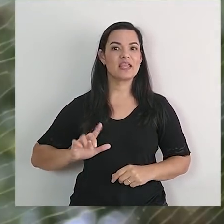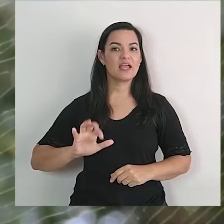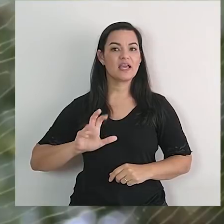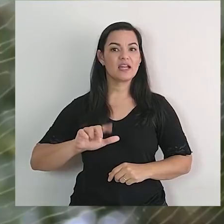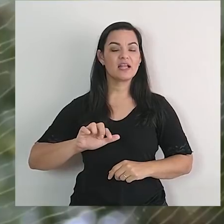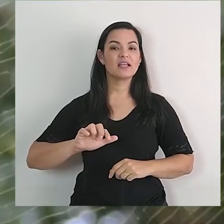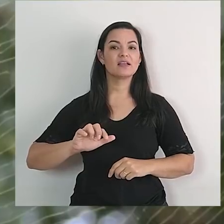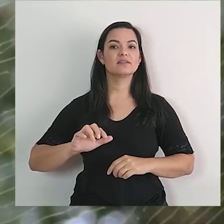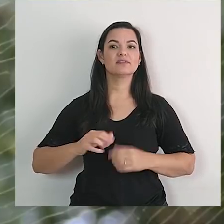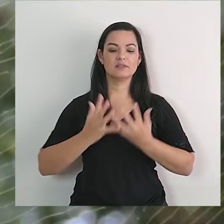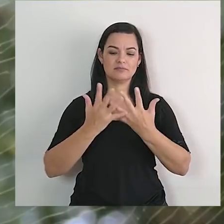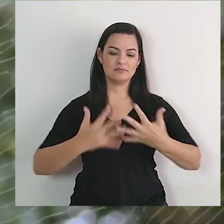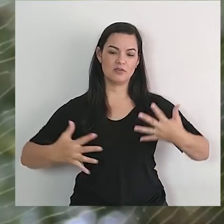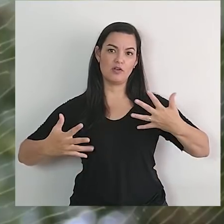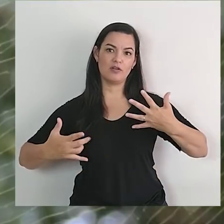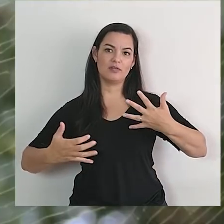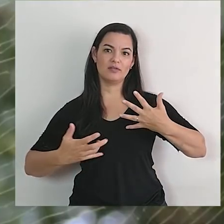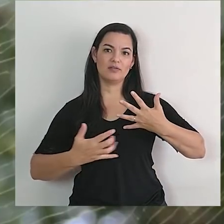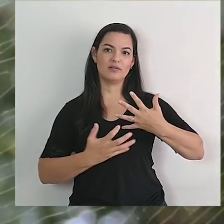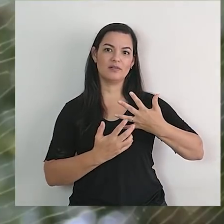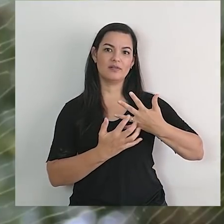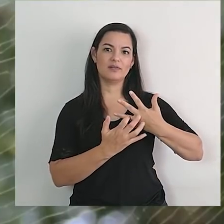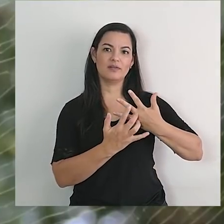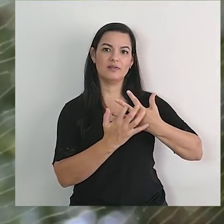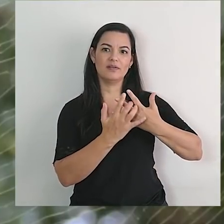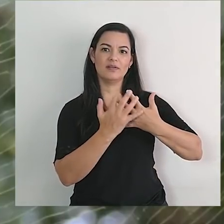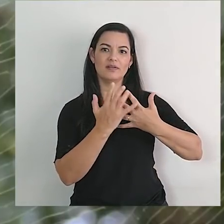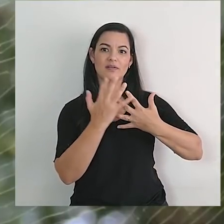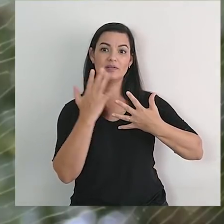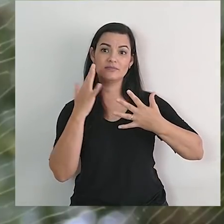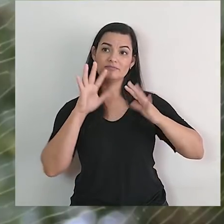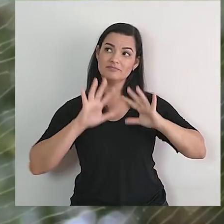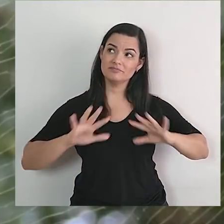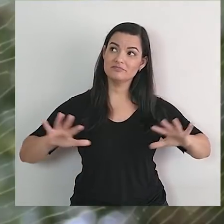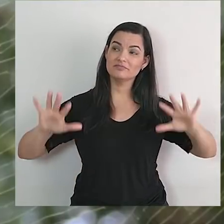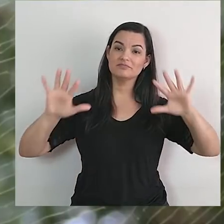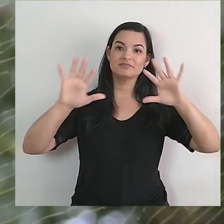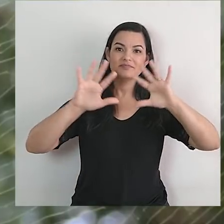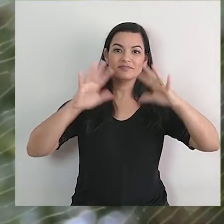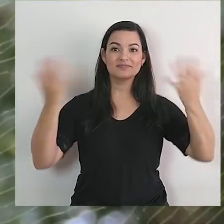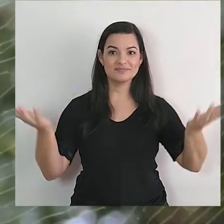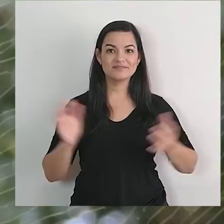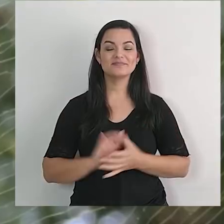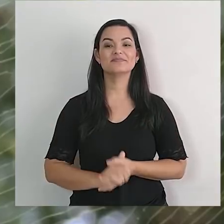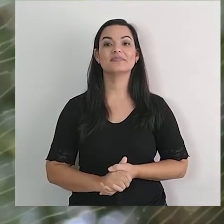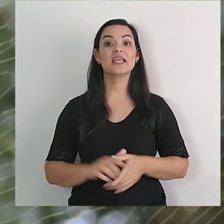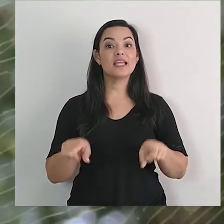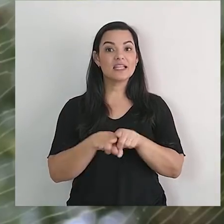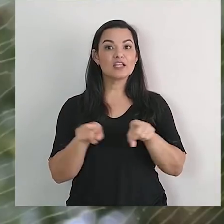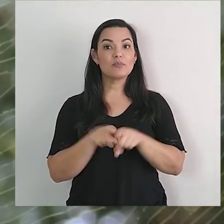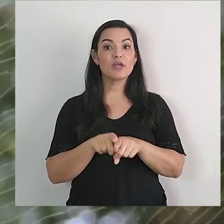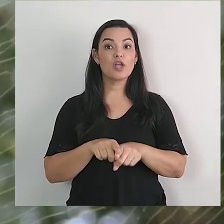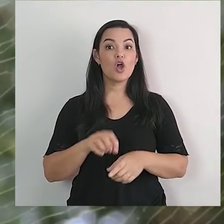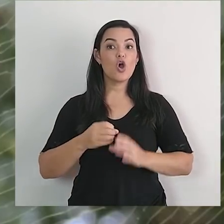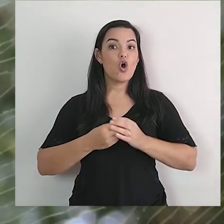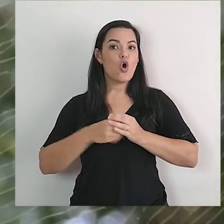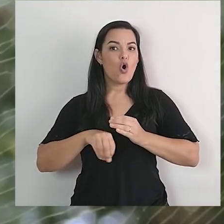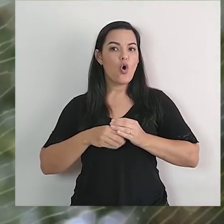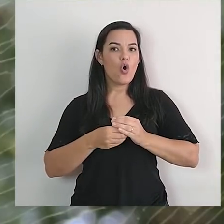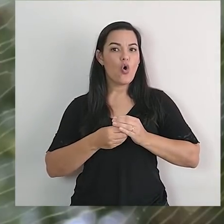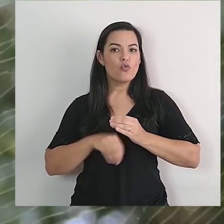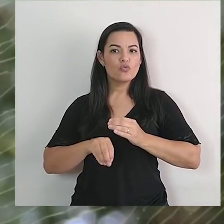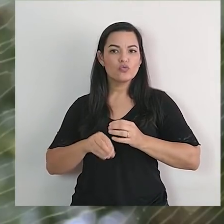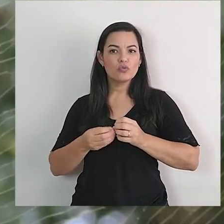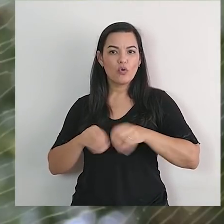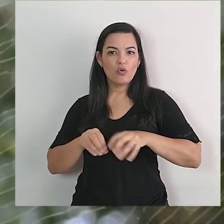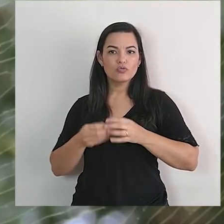em determinado espaço. Também acolhe seus ovos. E a armadilha